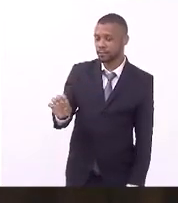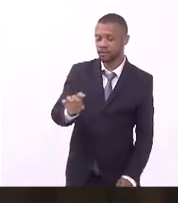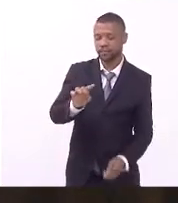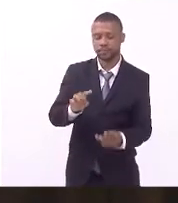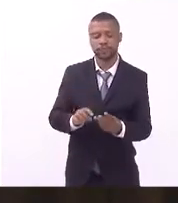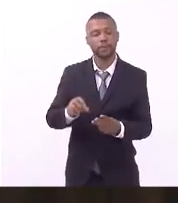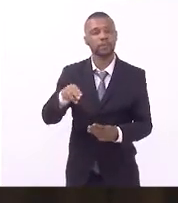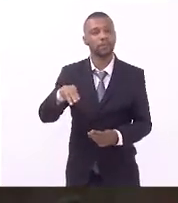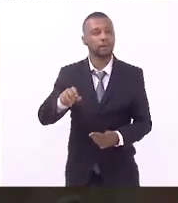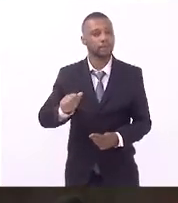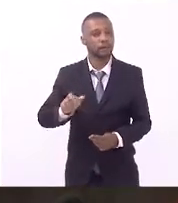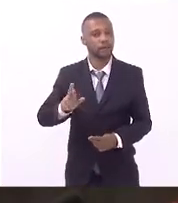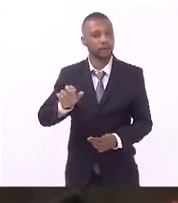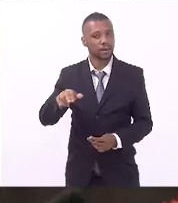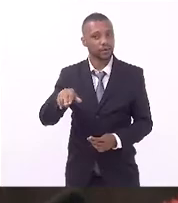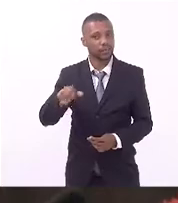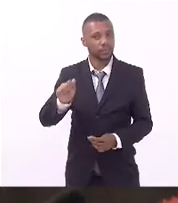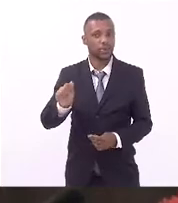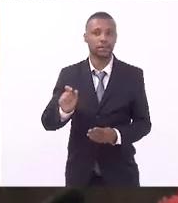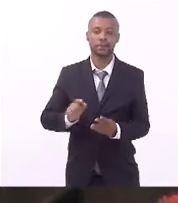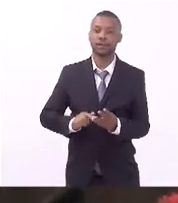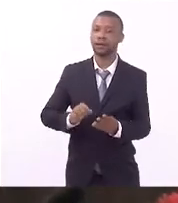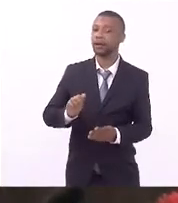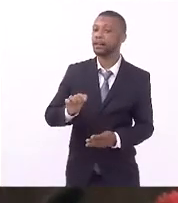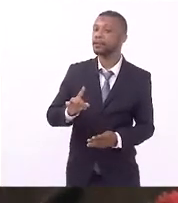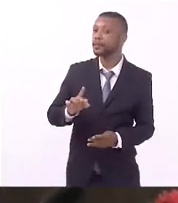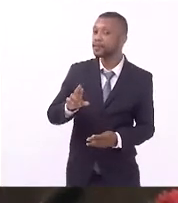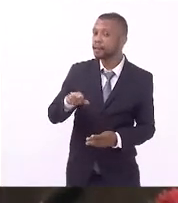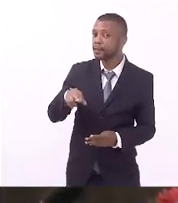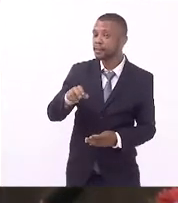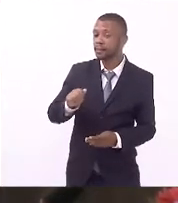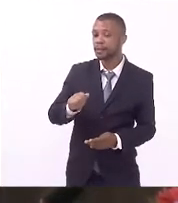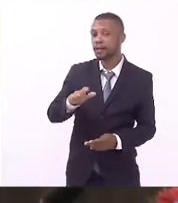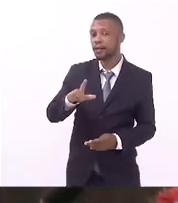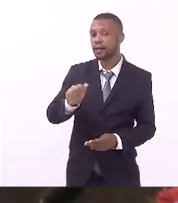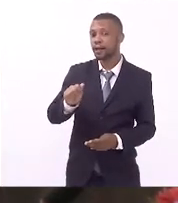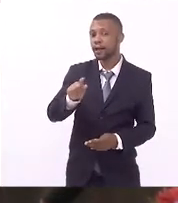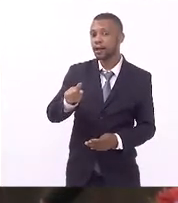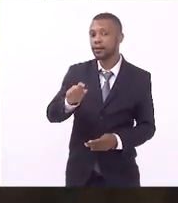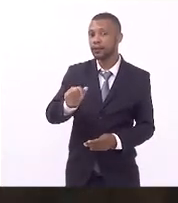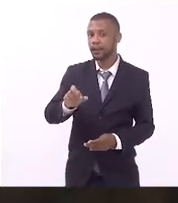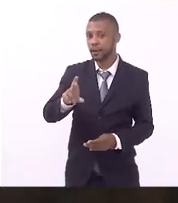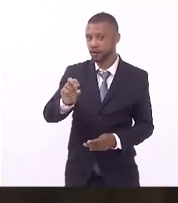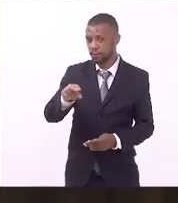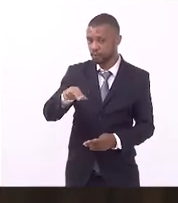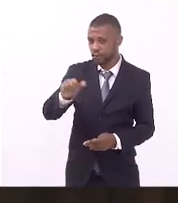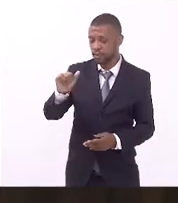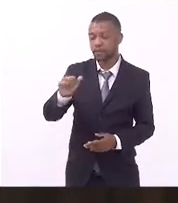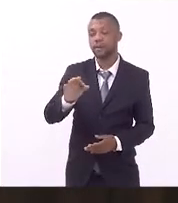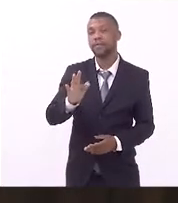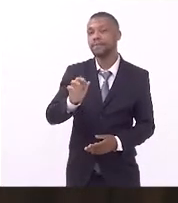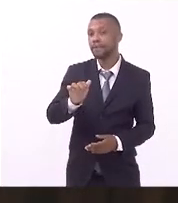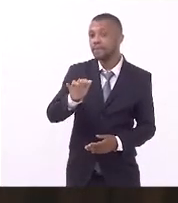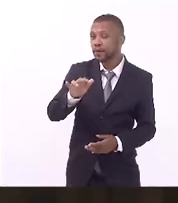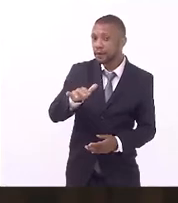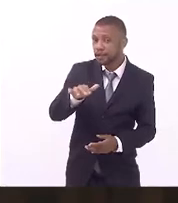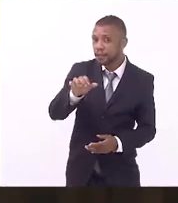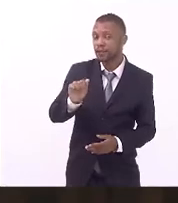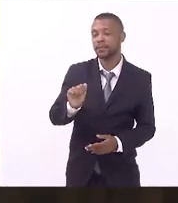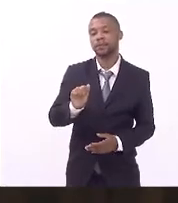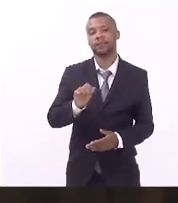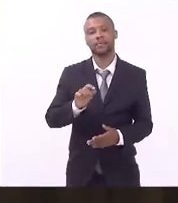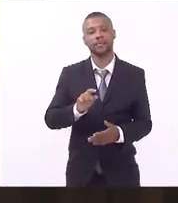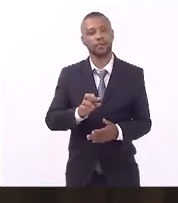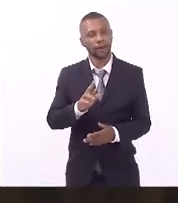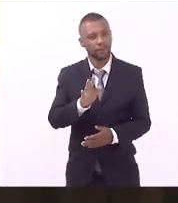Mariana, Adriana Lazzarone, Nora, Flaviana de Carvalho Paiva, Rafael